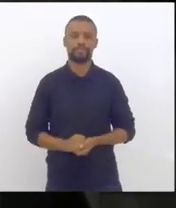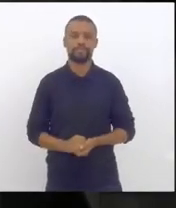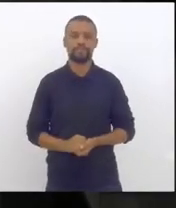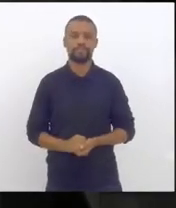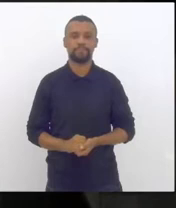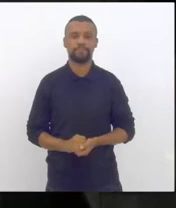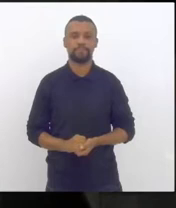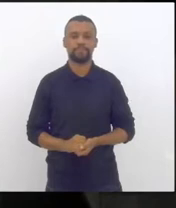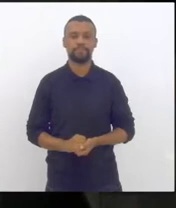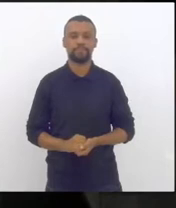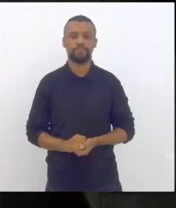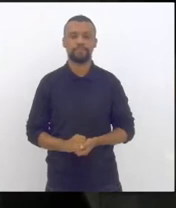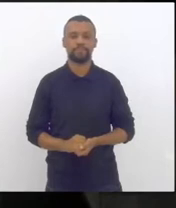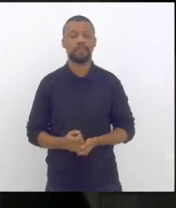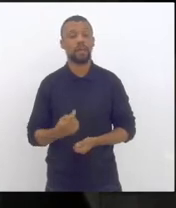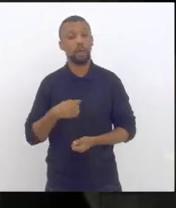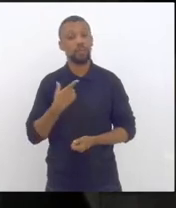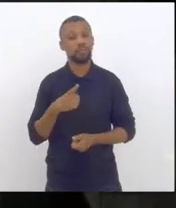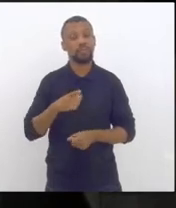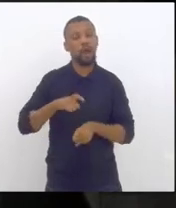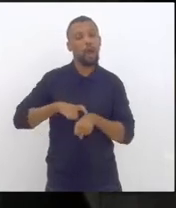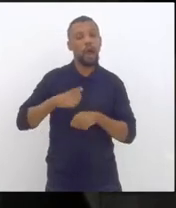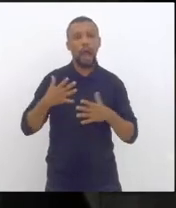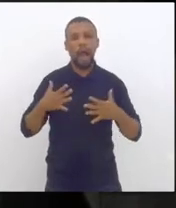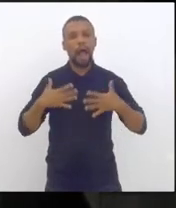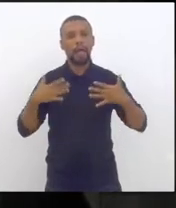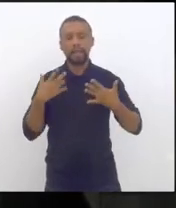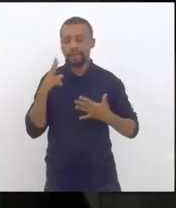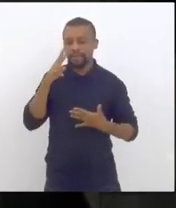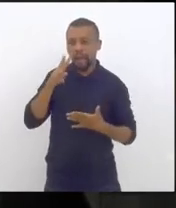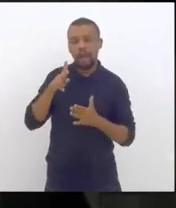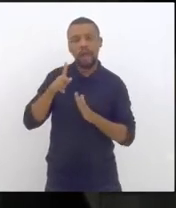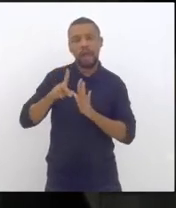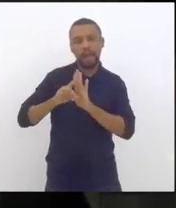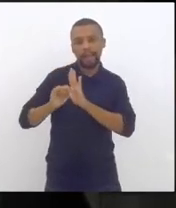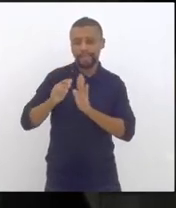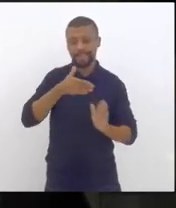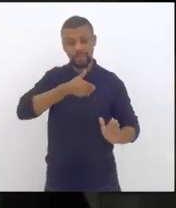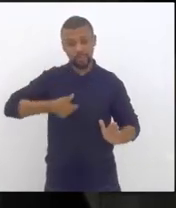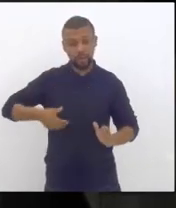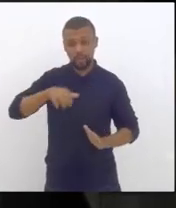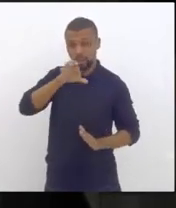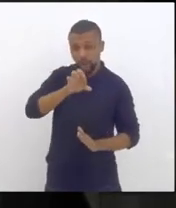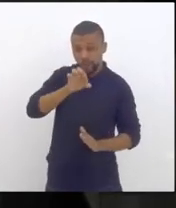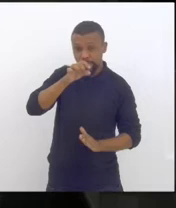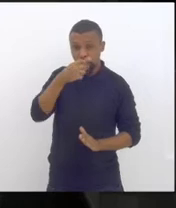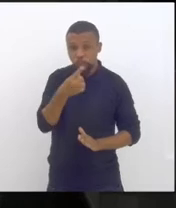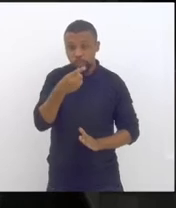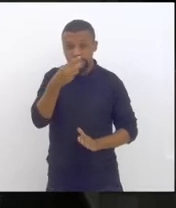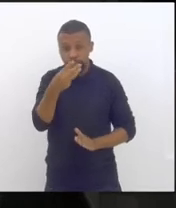e eu tive a alegria de ver sancionada a Lei Estadual 9131